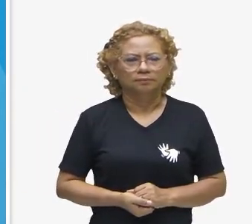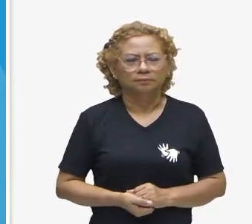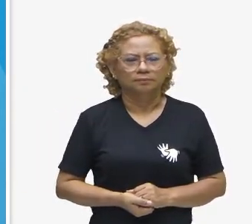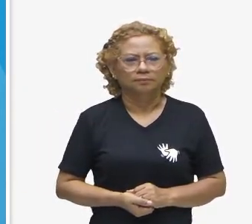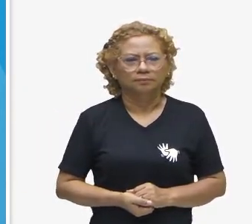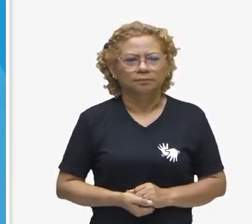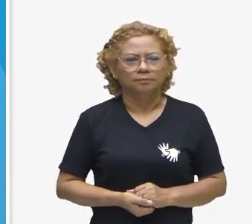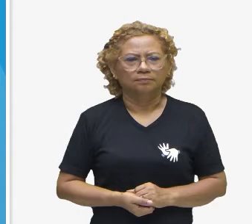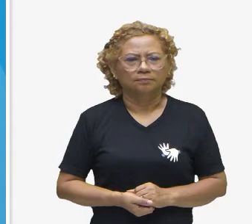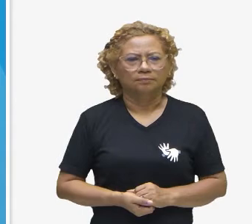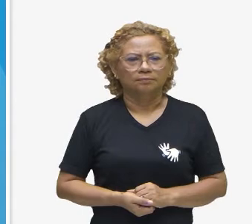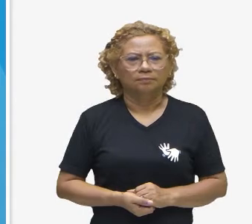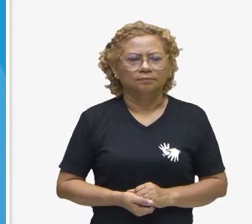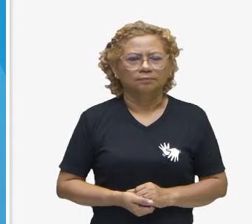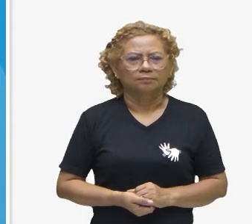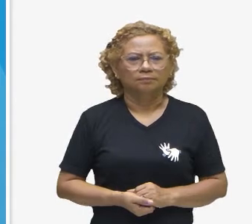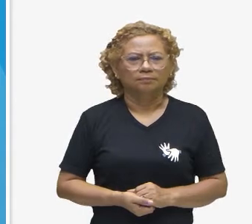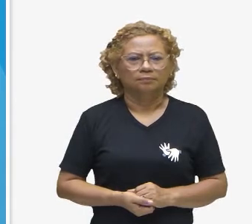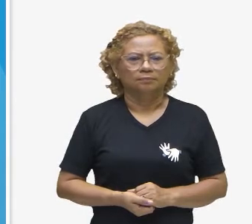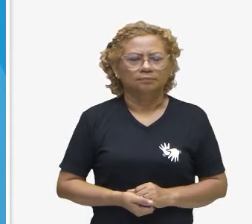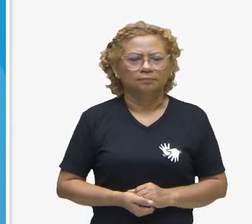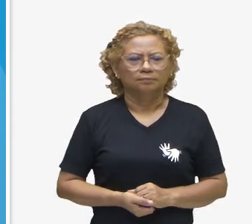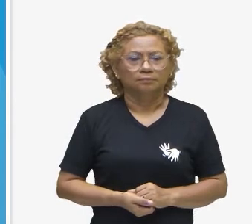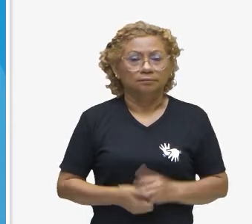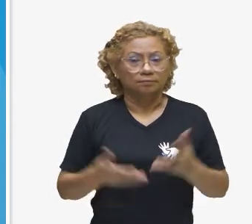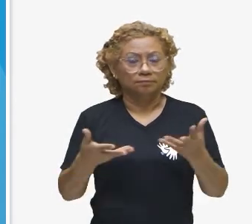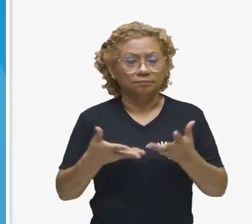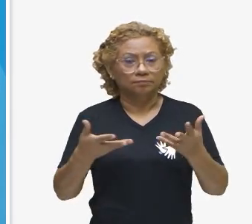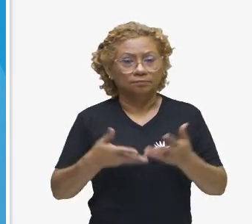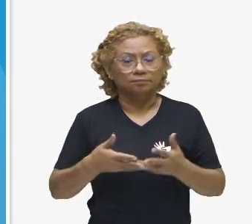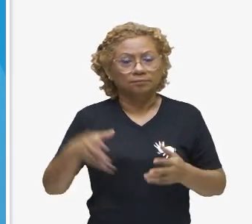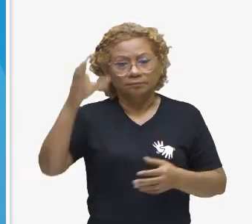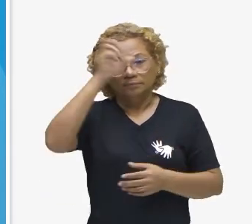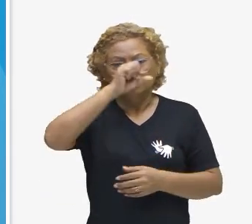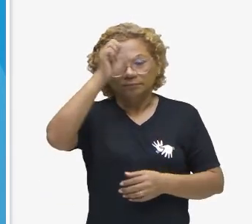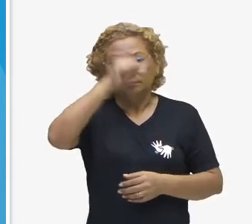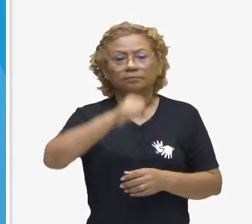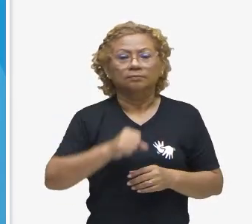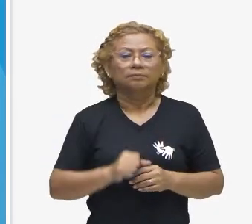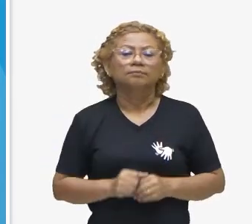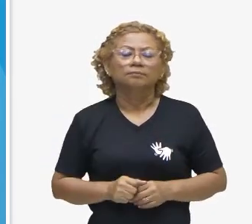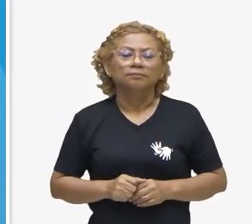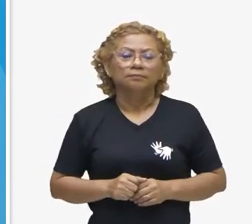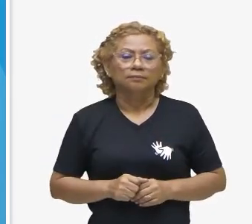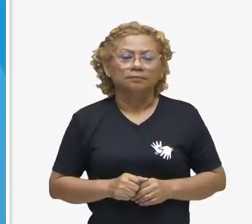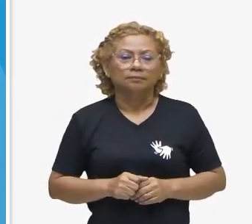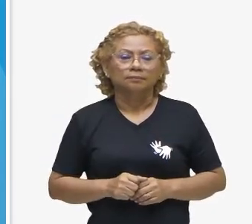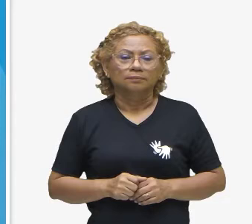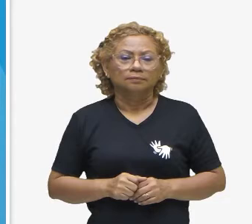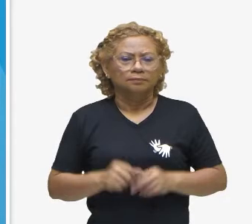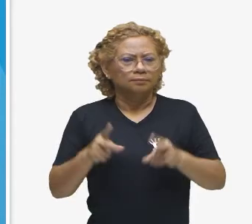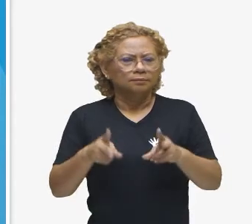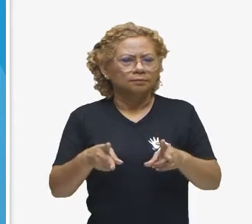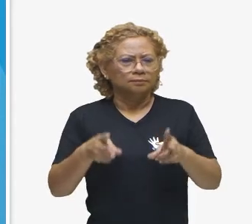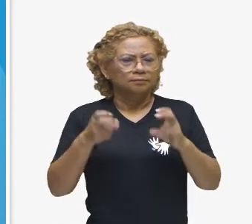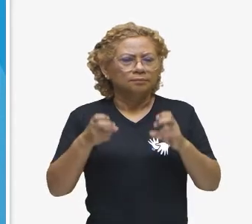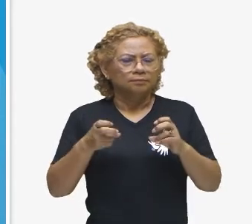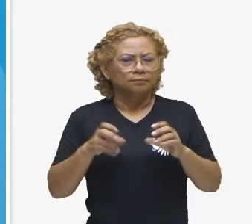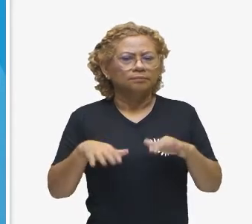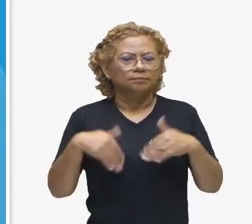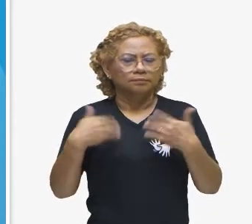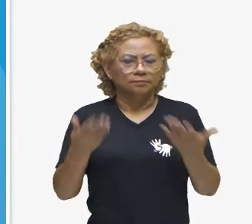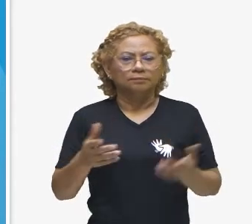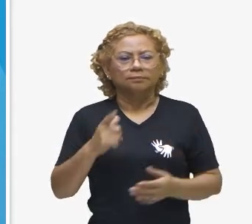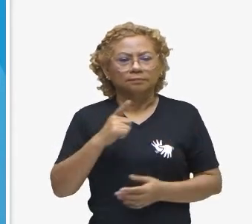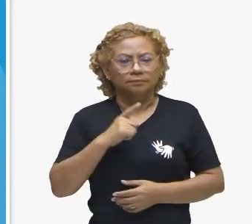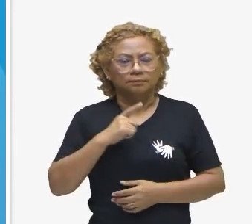Qual é a primeira parte da construção do gráfico da função cosseno? Vejam que quando a gente tem o